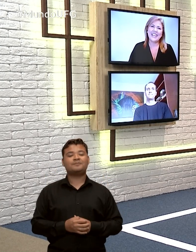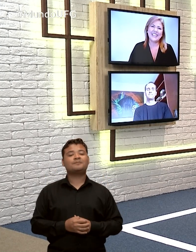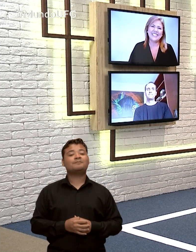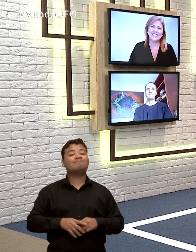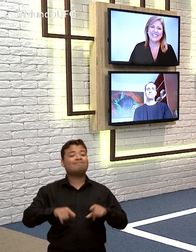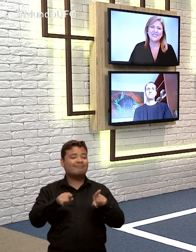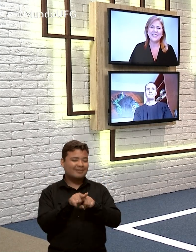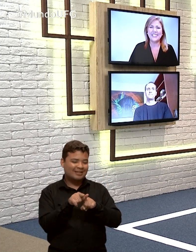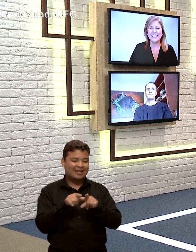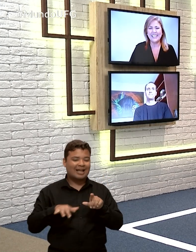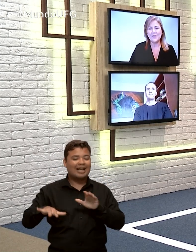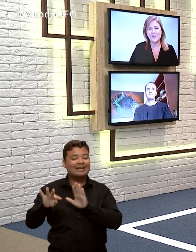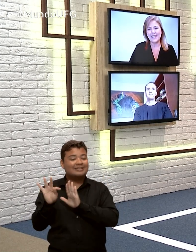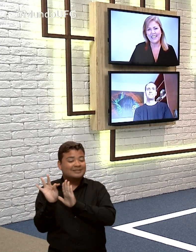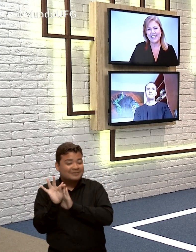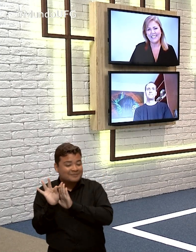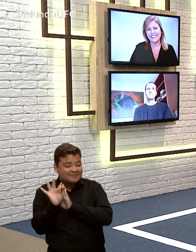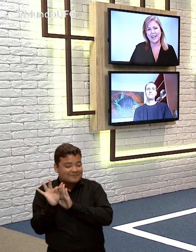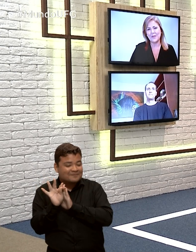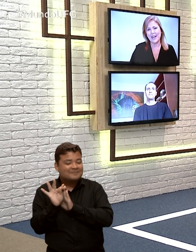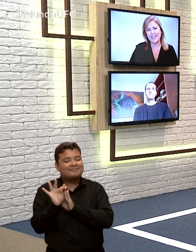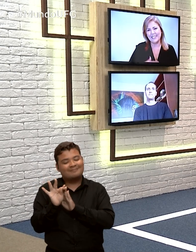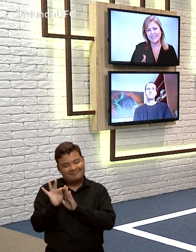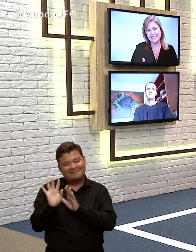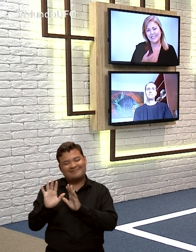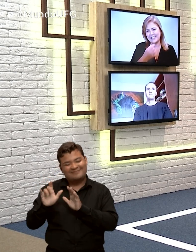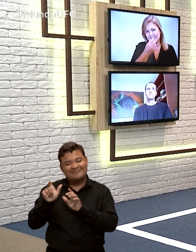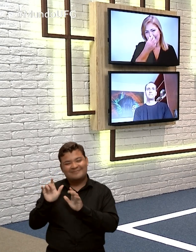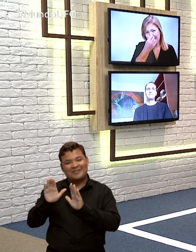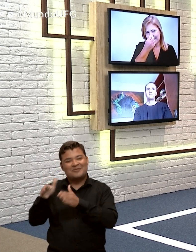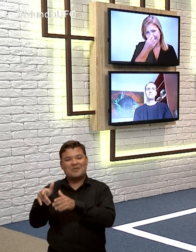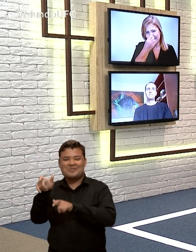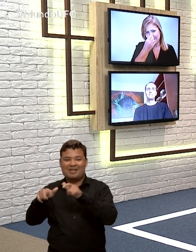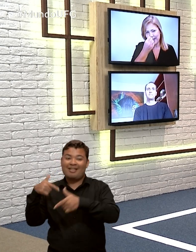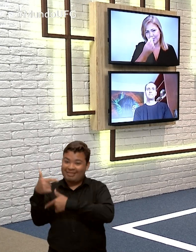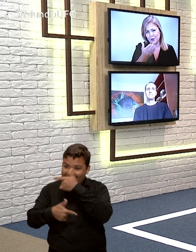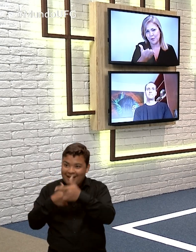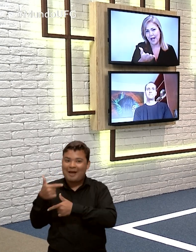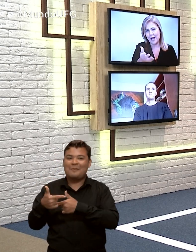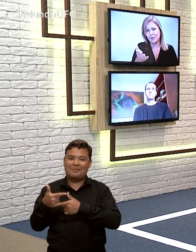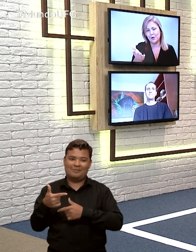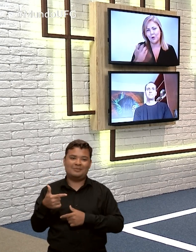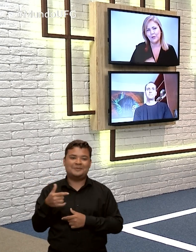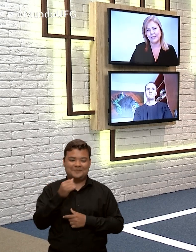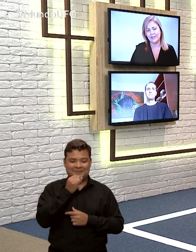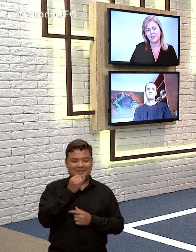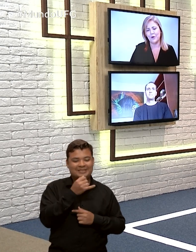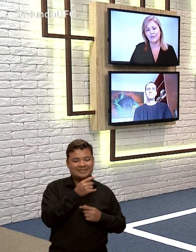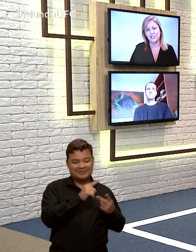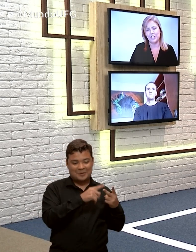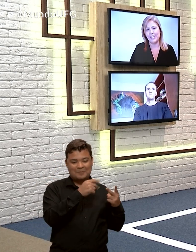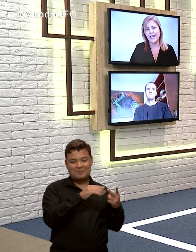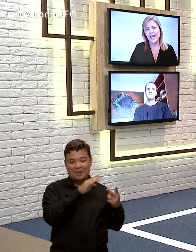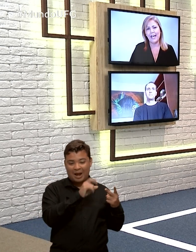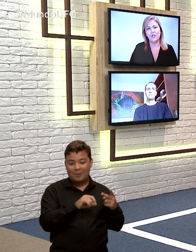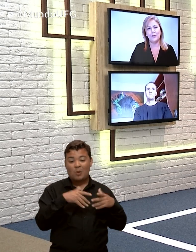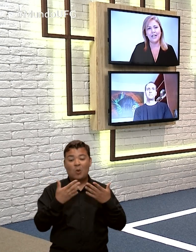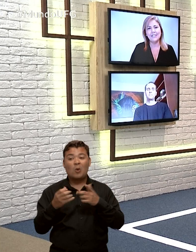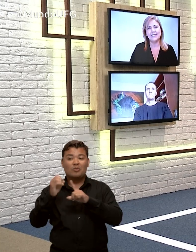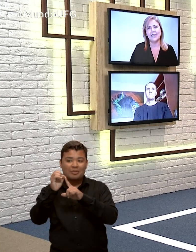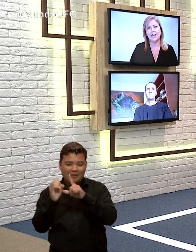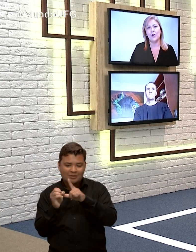questão técnica já fica, né, para quem trabalha nessa área, né? No caso, o Pablo, ou na TV UFG,